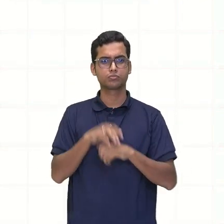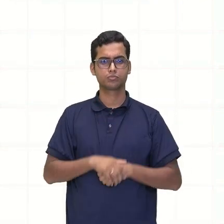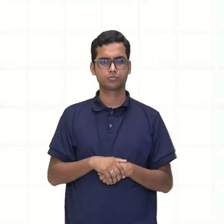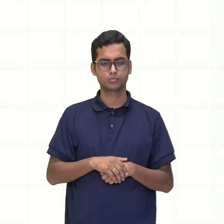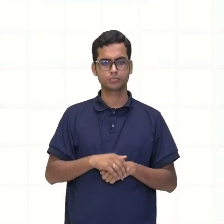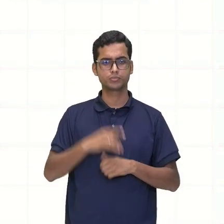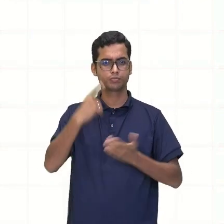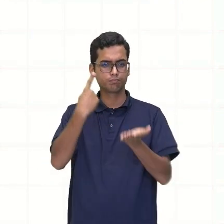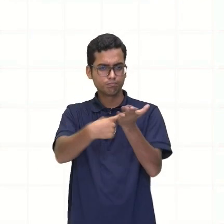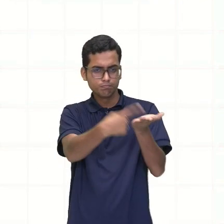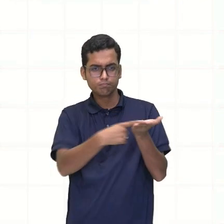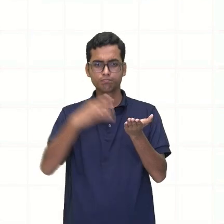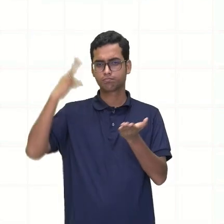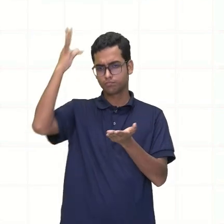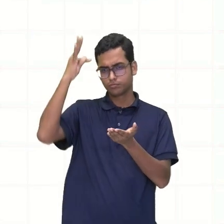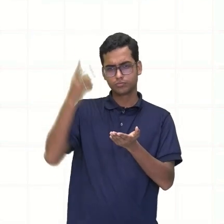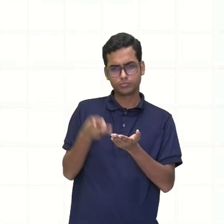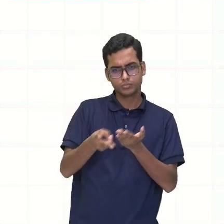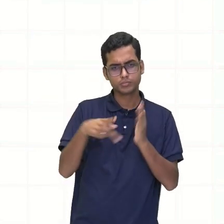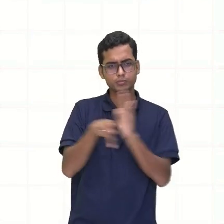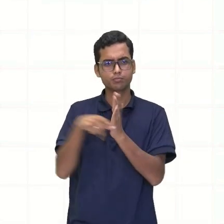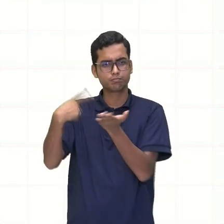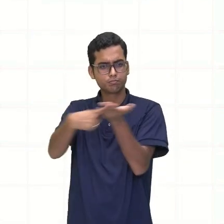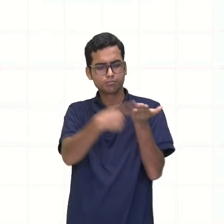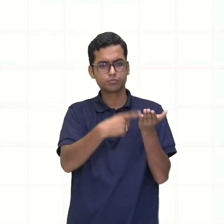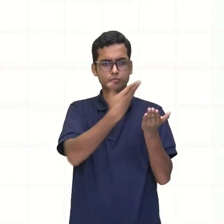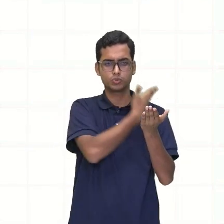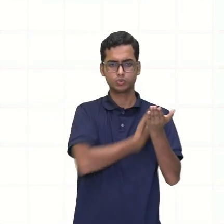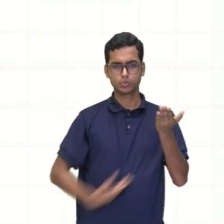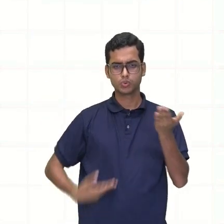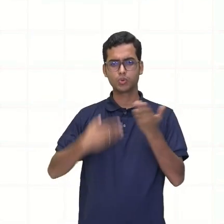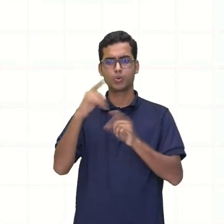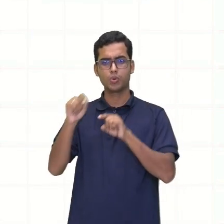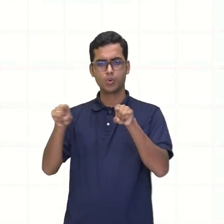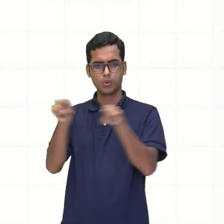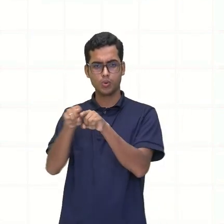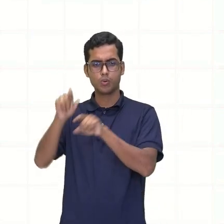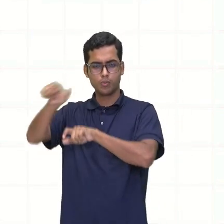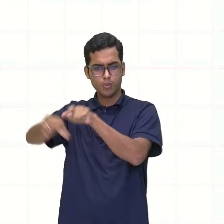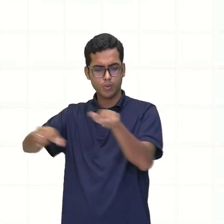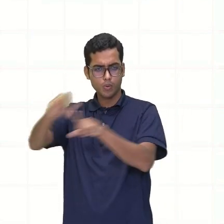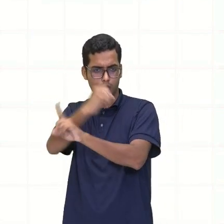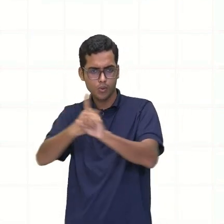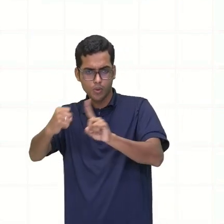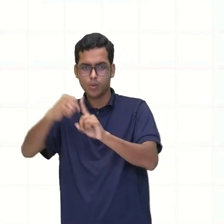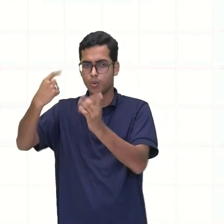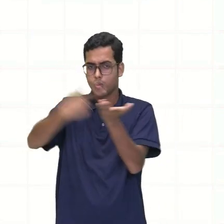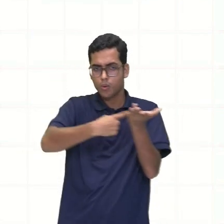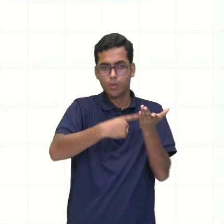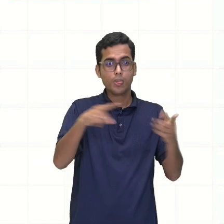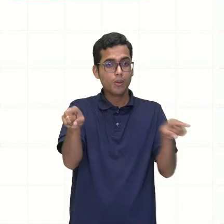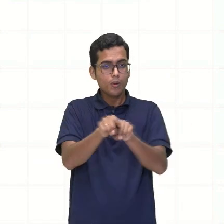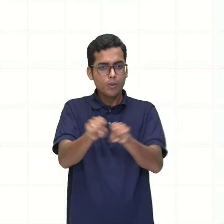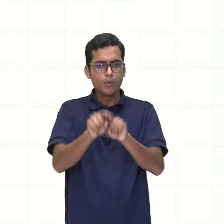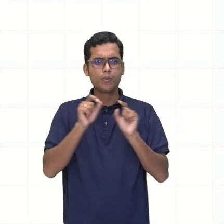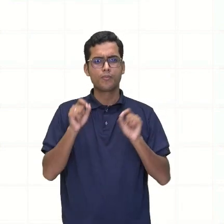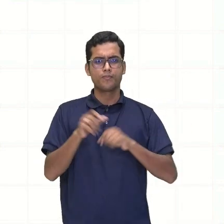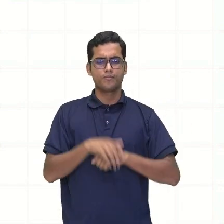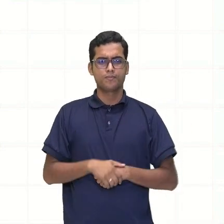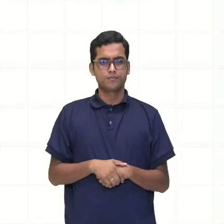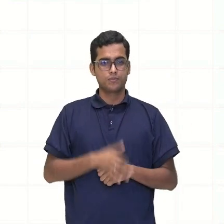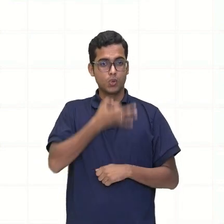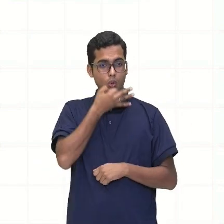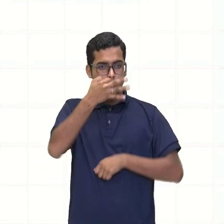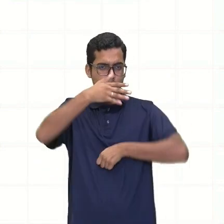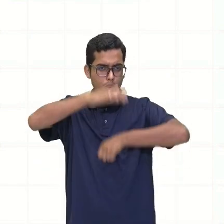contratualista, ou seja, um acordo entre o governo e o homem. Ele vai, em suas palavras, né, em